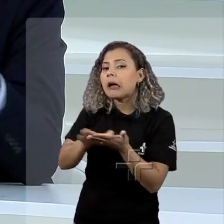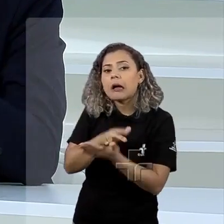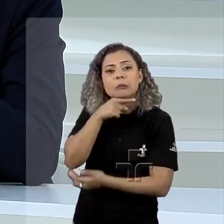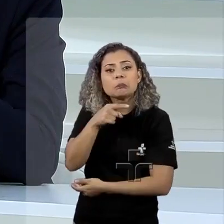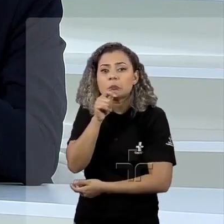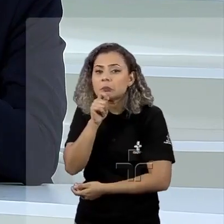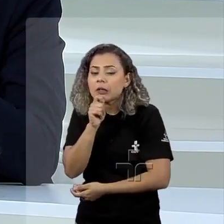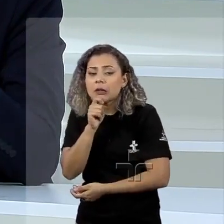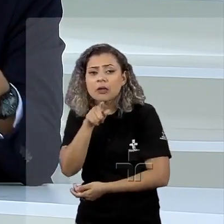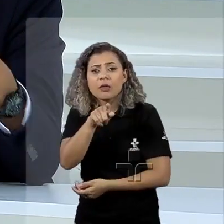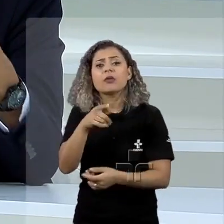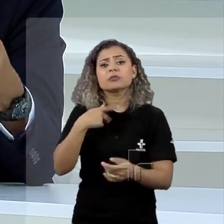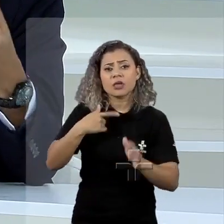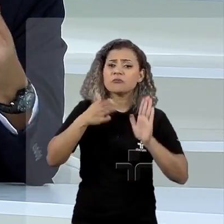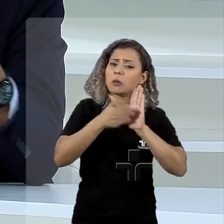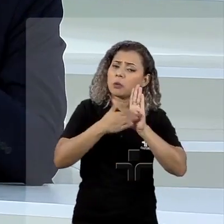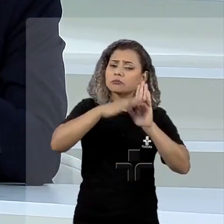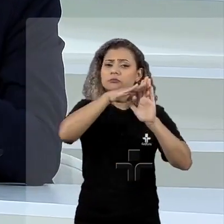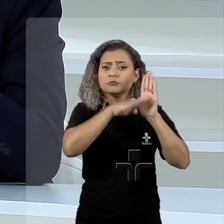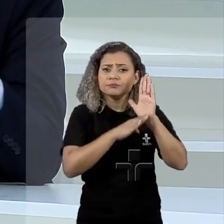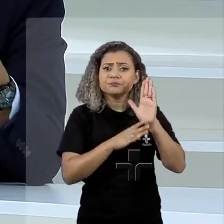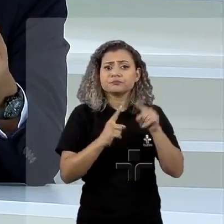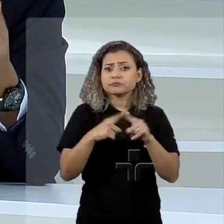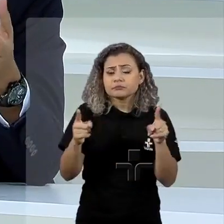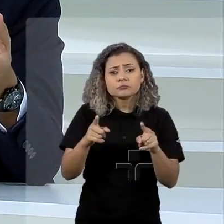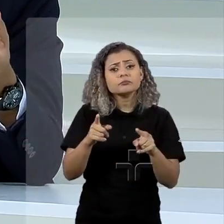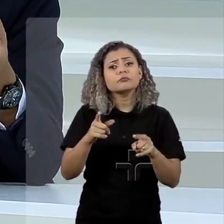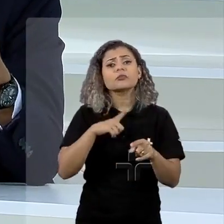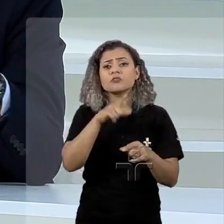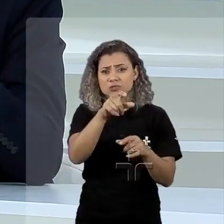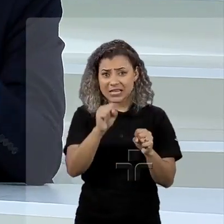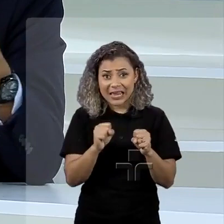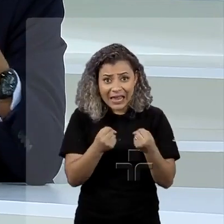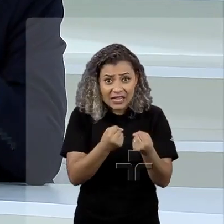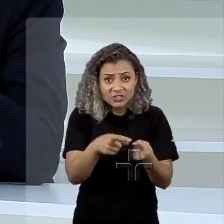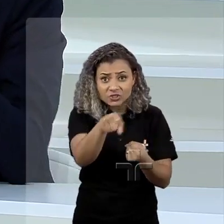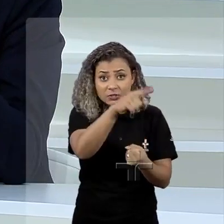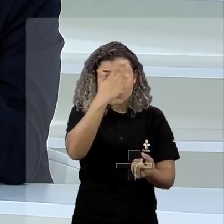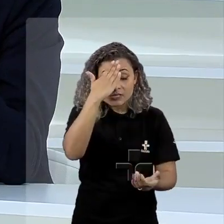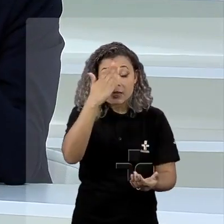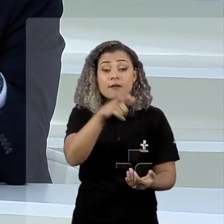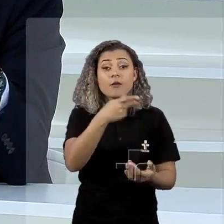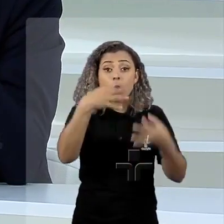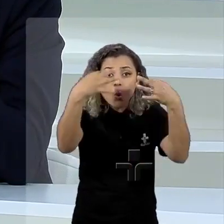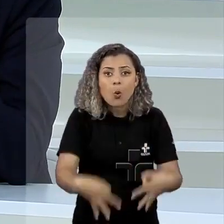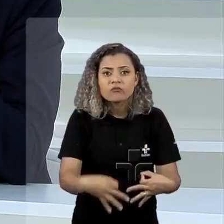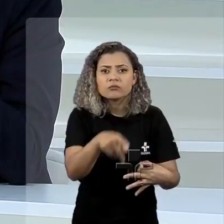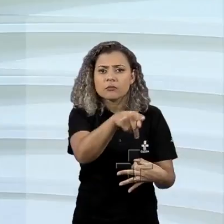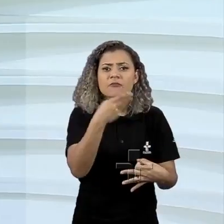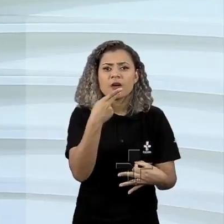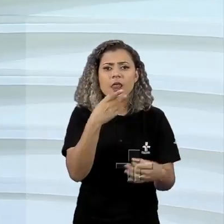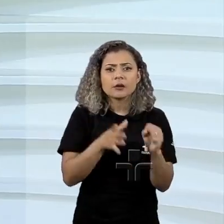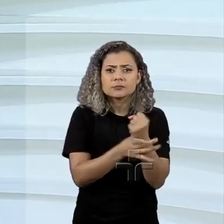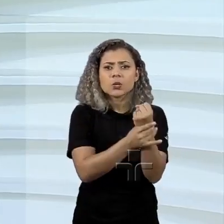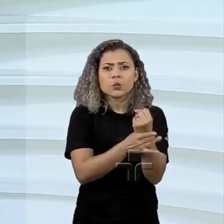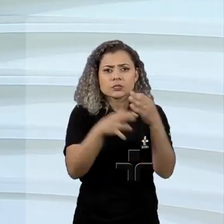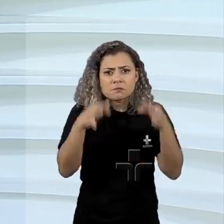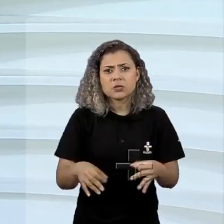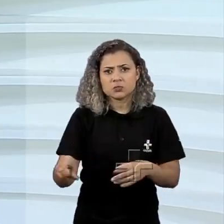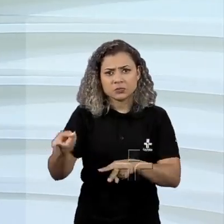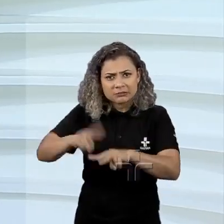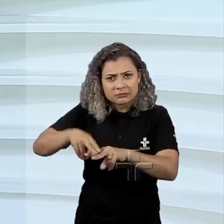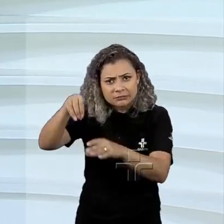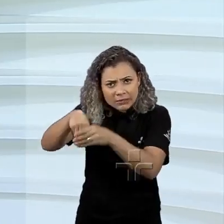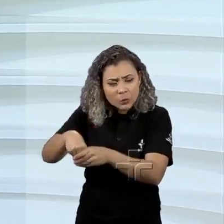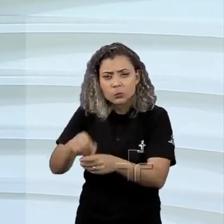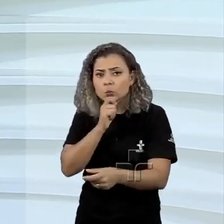que pudesse ajudar essa facção? Que garantia que o senhor dá ao eleitor de que realmente não vai, alguma coisa vai mudar? Flávio, eu, de novo, não